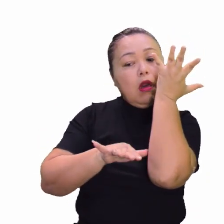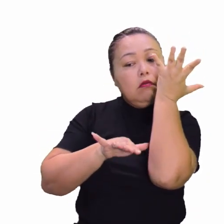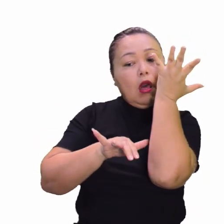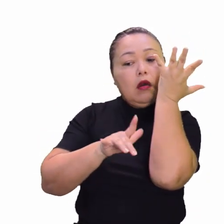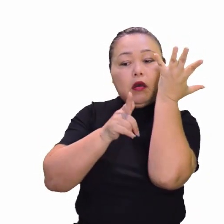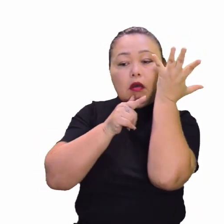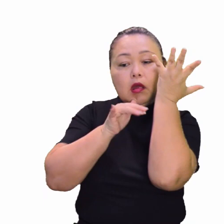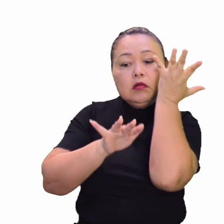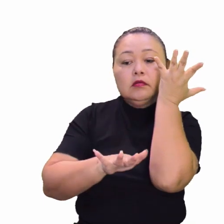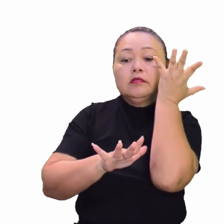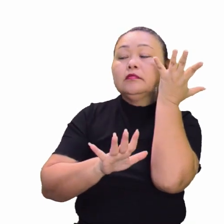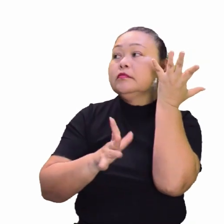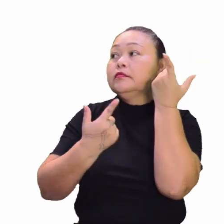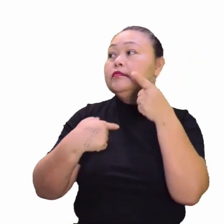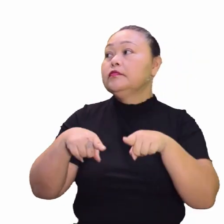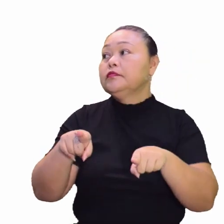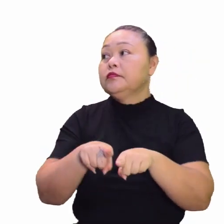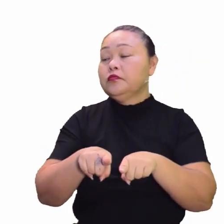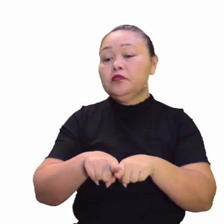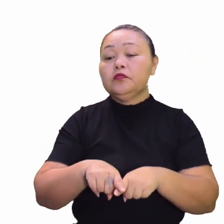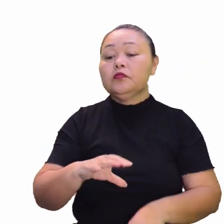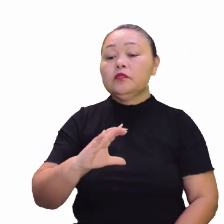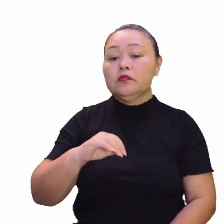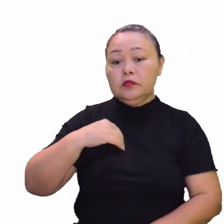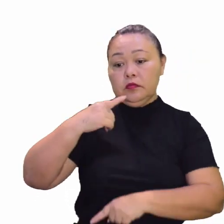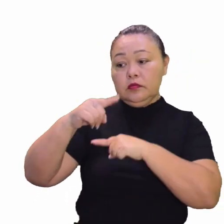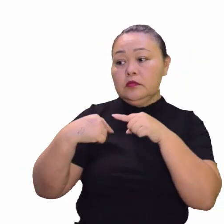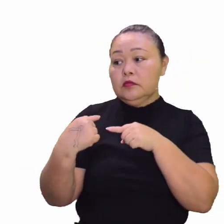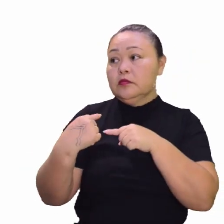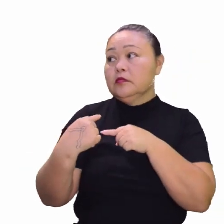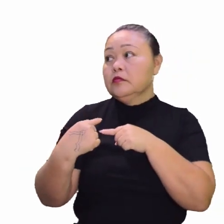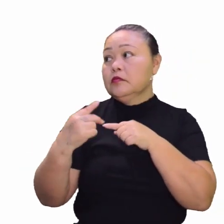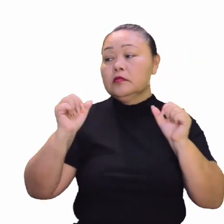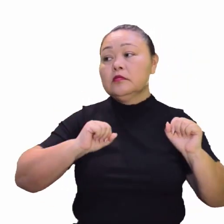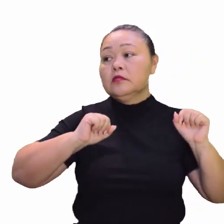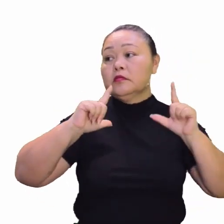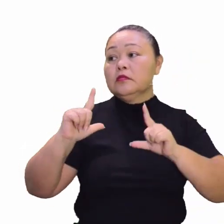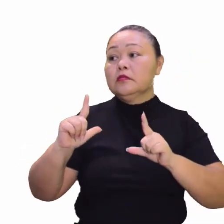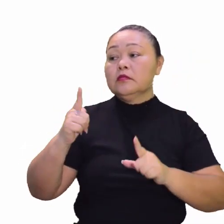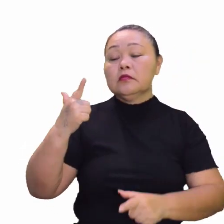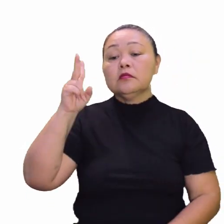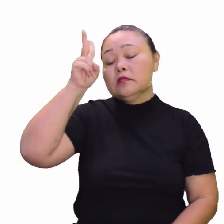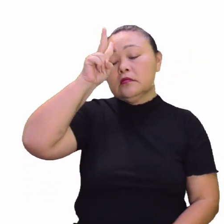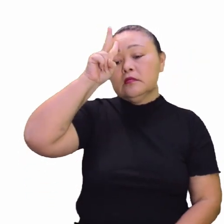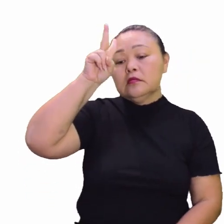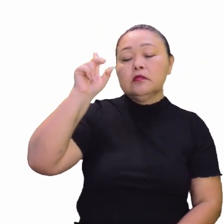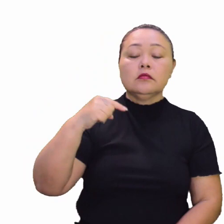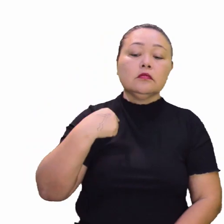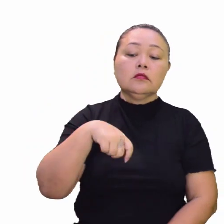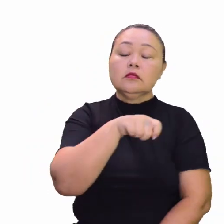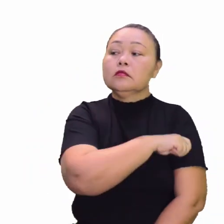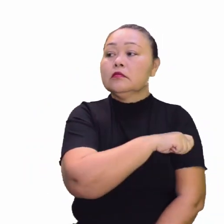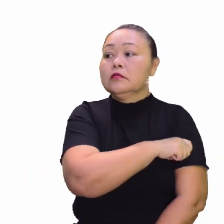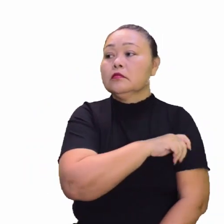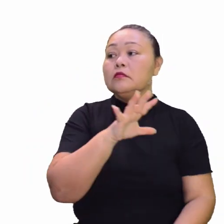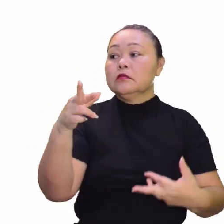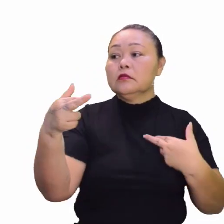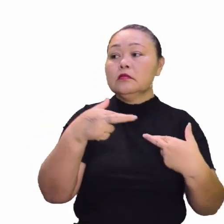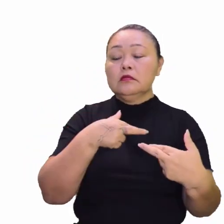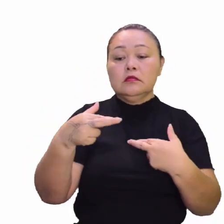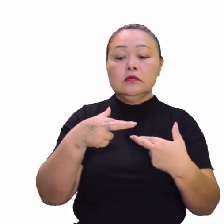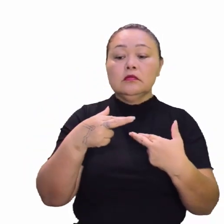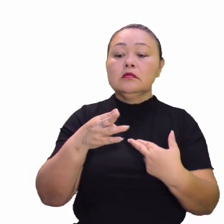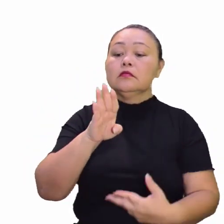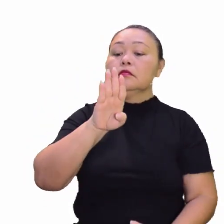Com certeza. E Beleza. aí, professor Jorge, antes de passar para o nosso próximo slide, eu quero lembrar com os alunos só algumas informações em relação